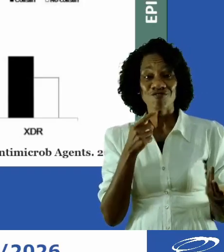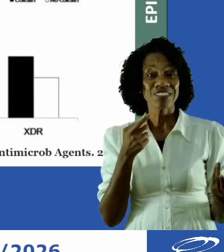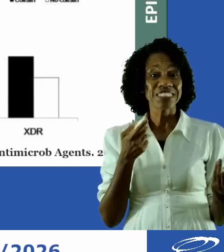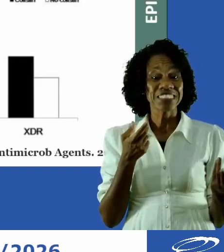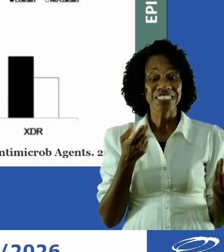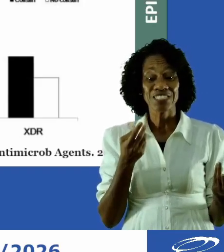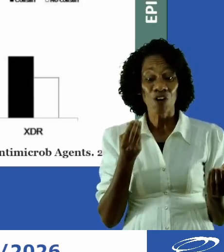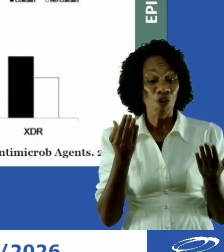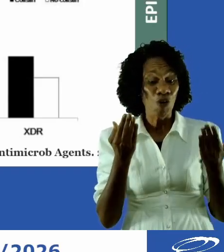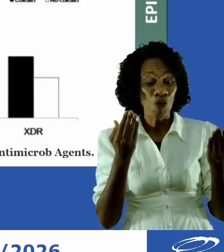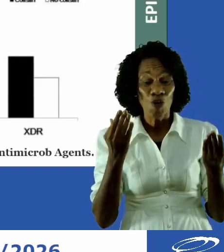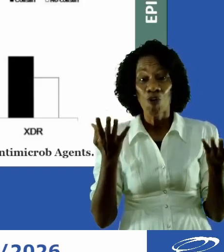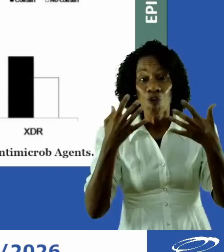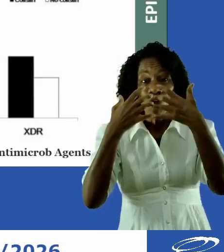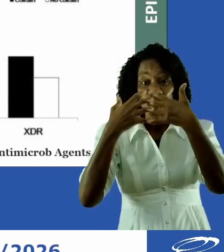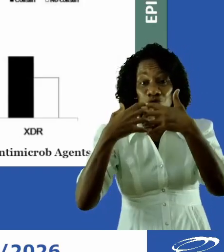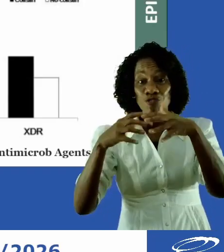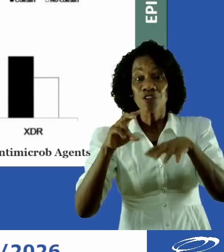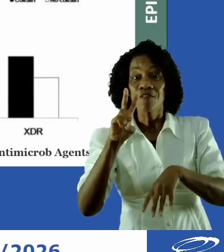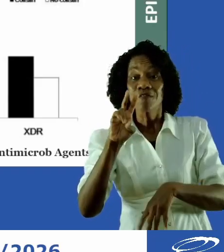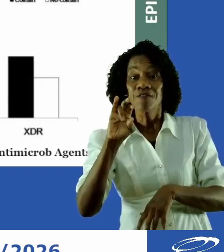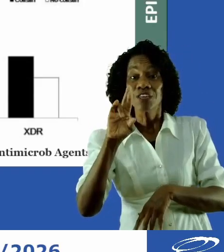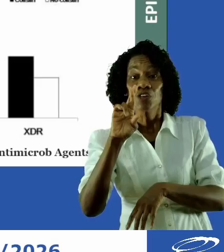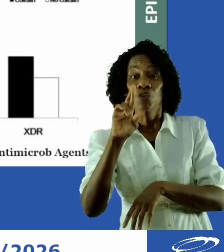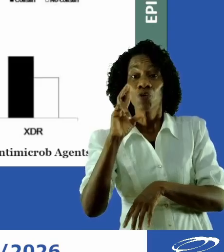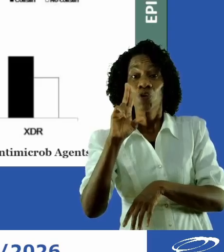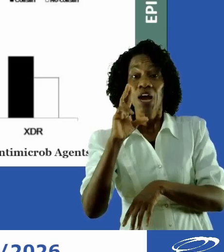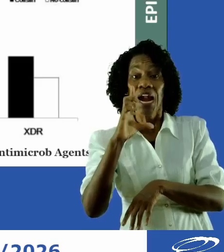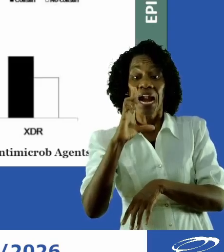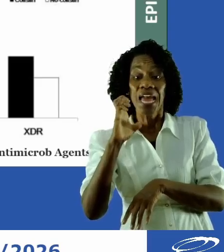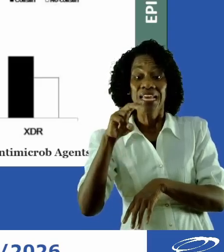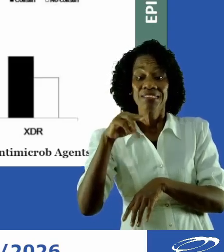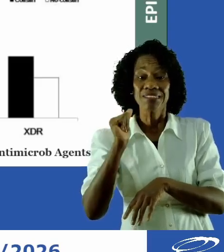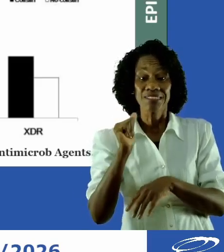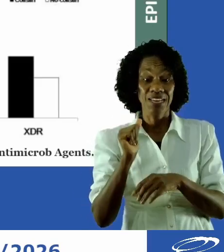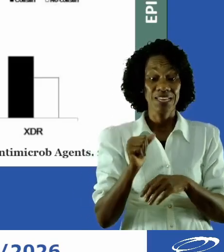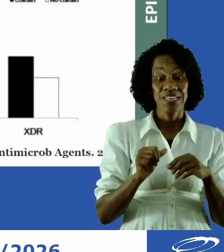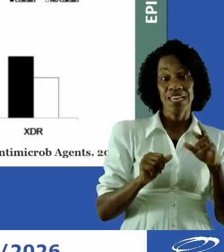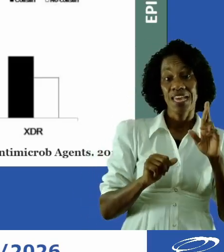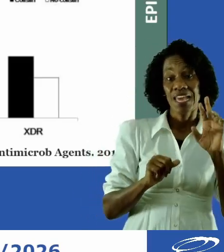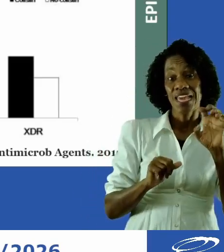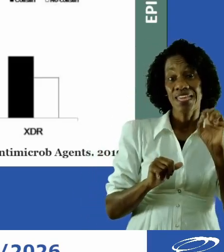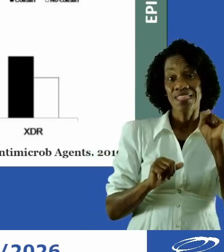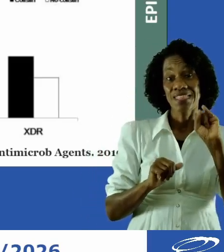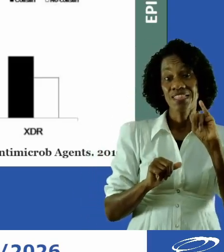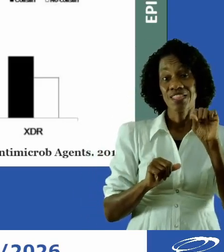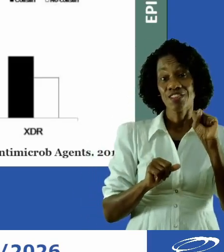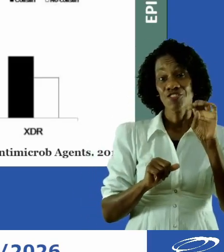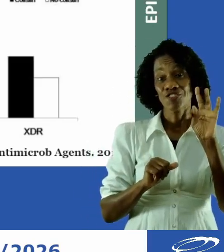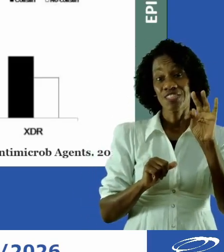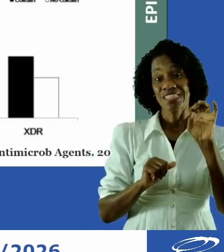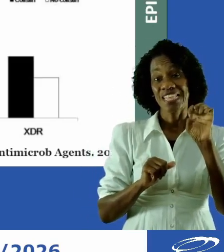Não confunda virulência com resistência. Resistência significa que o remédio é ruim, ou o remédio